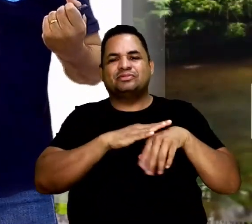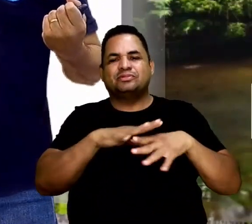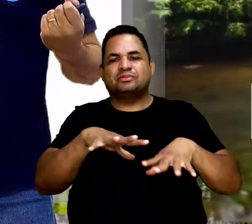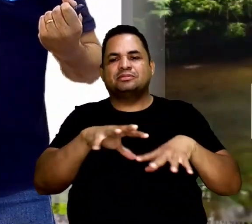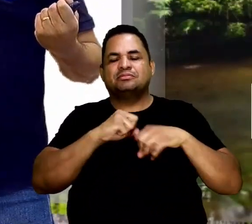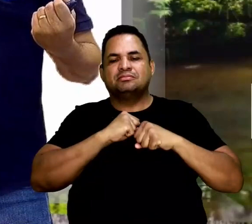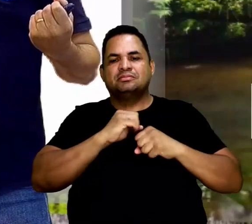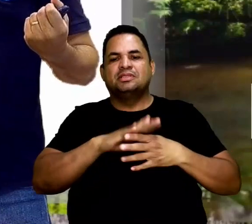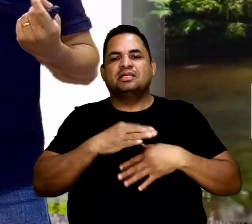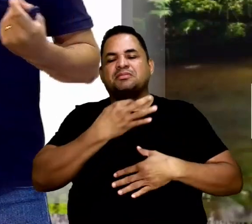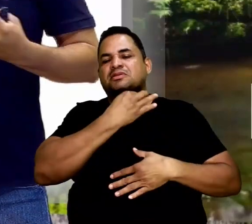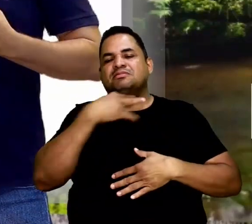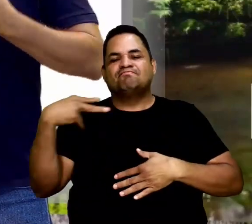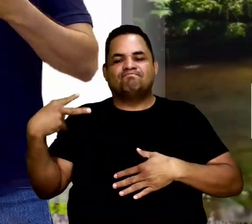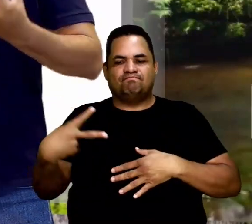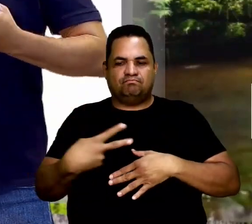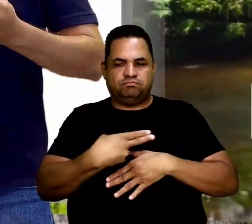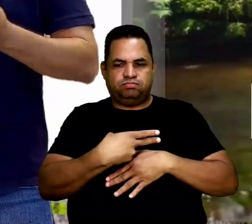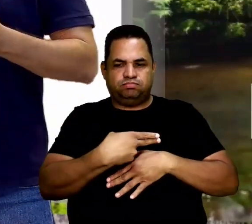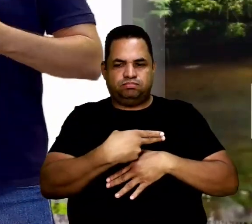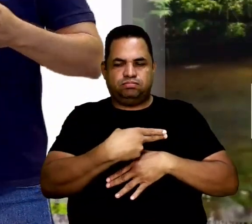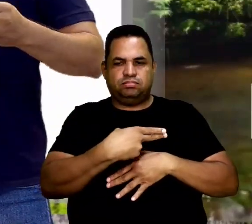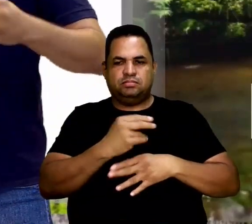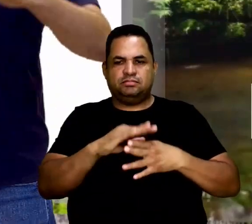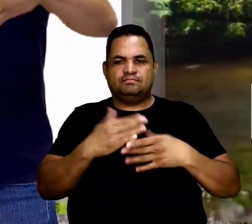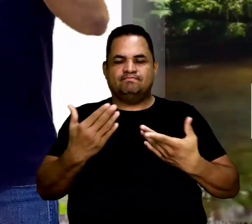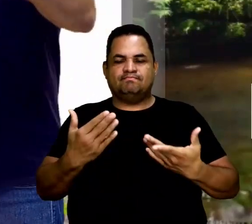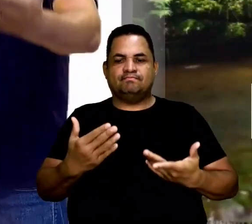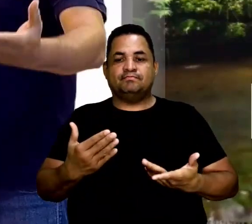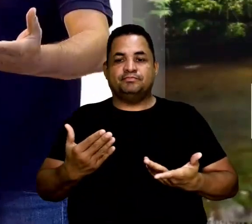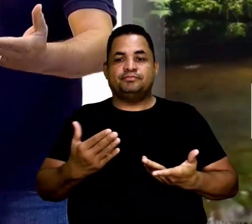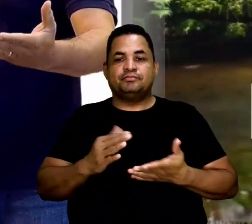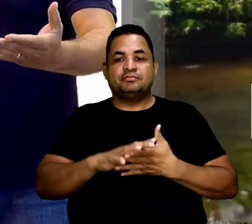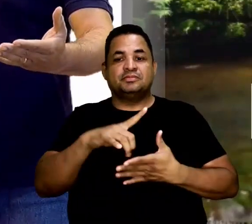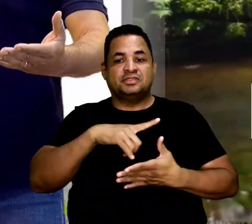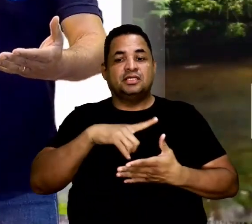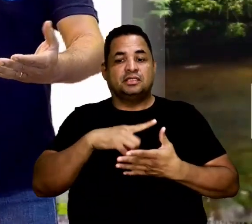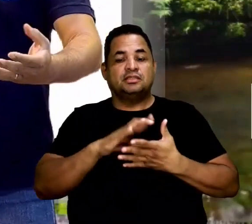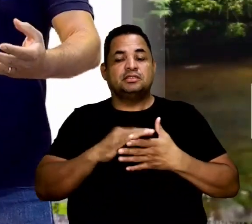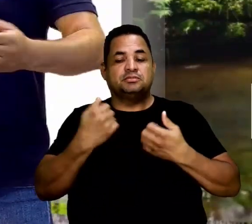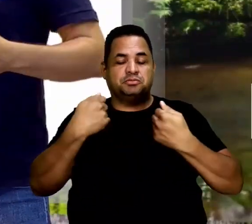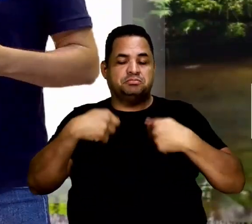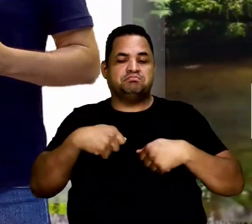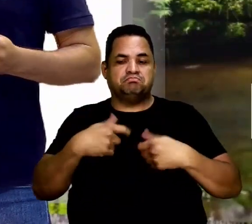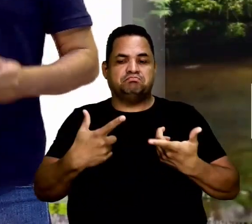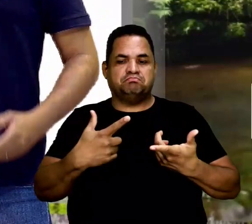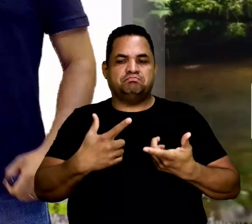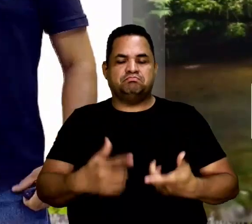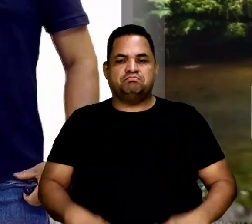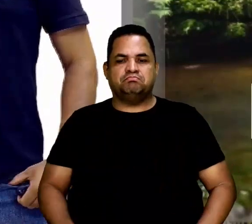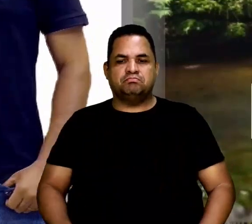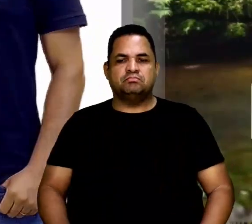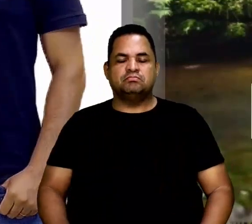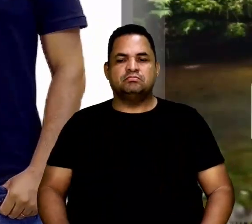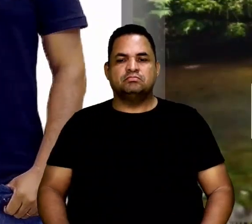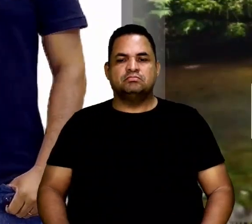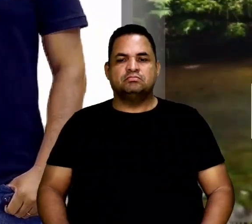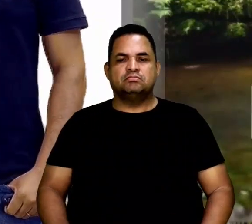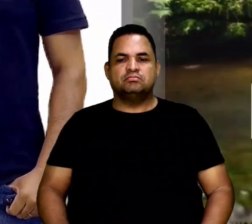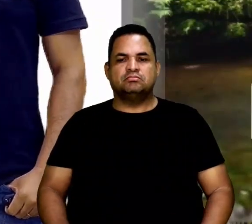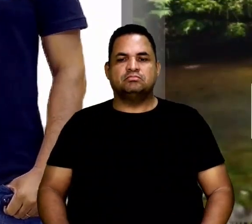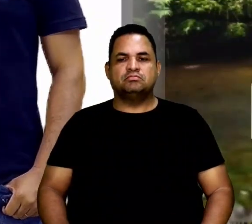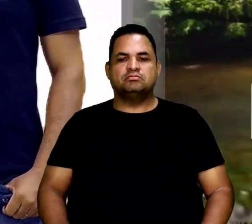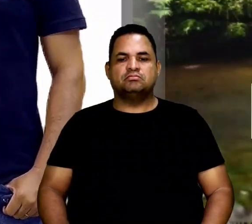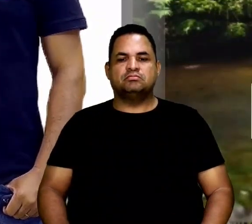a amígdala, né? Então, isso é uma coisa, existe essa opção também, entendeu? Então, as